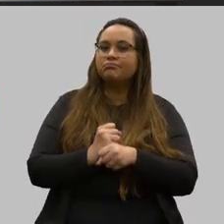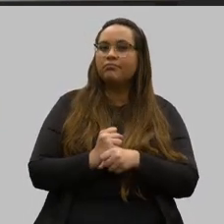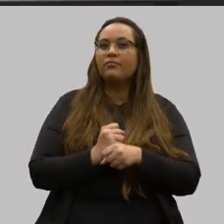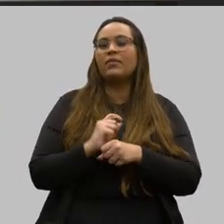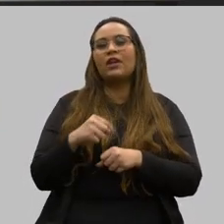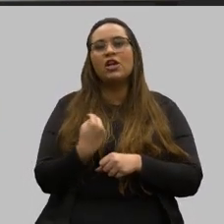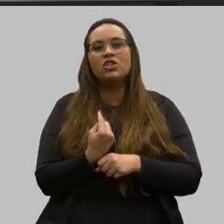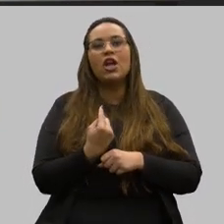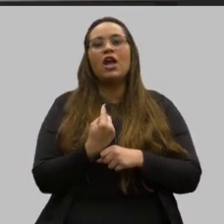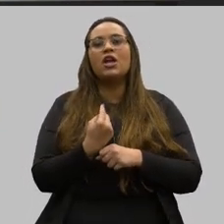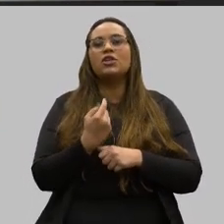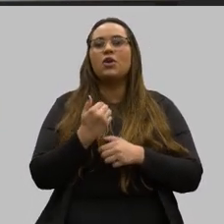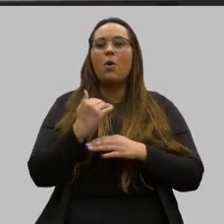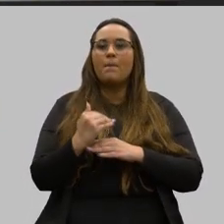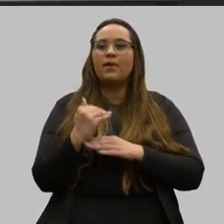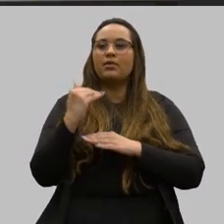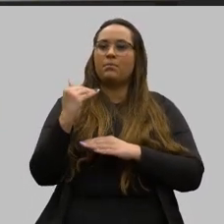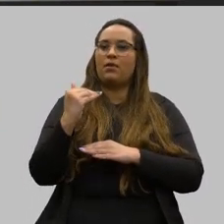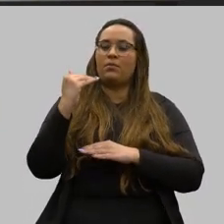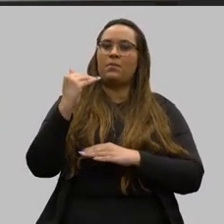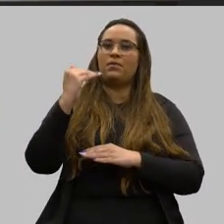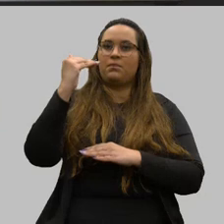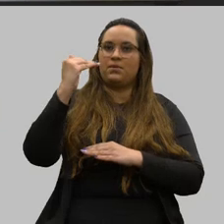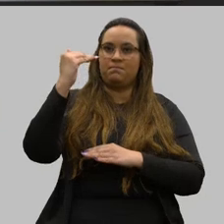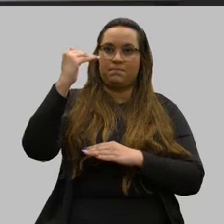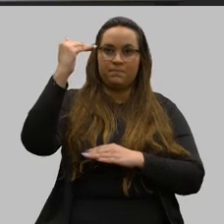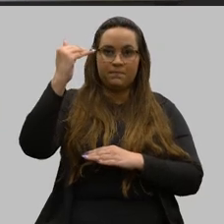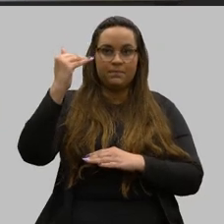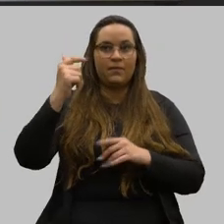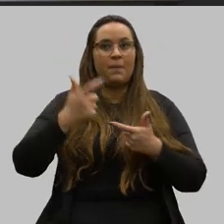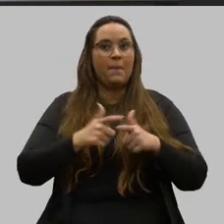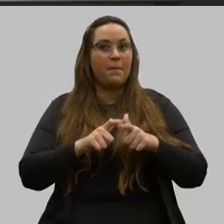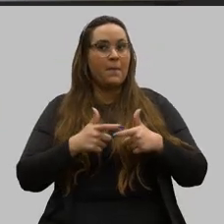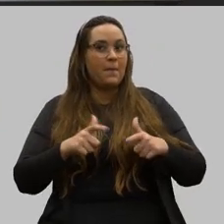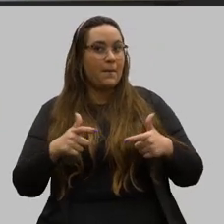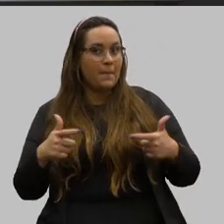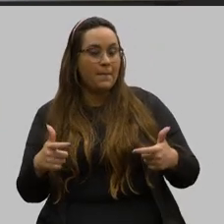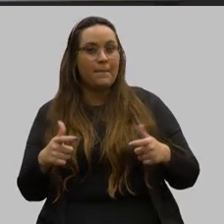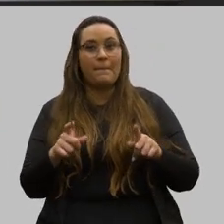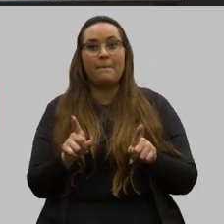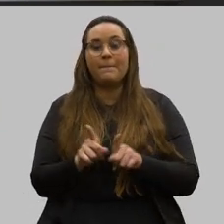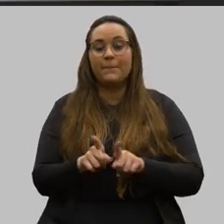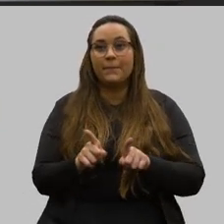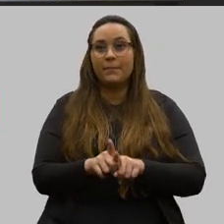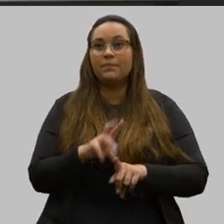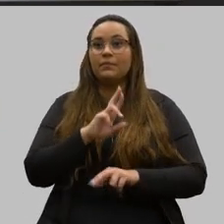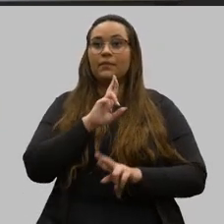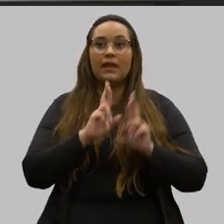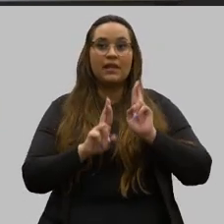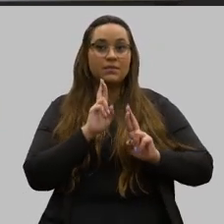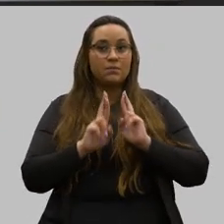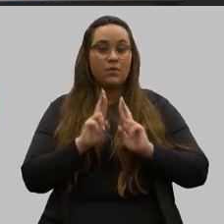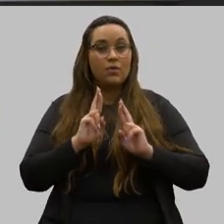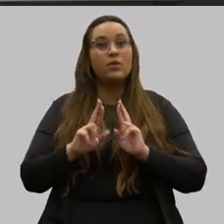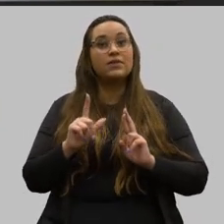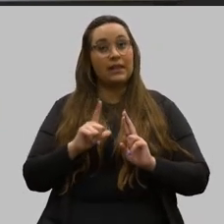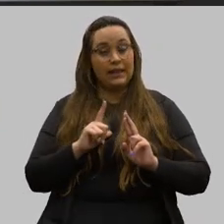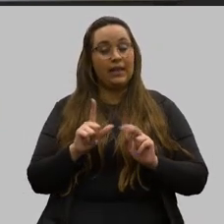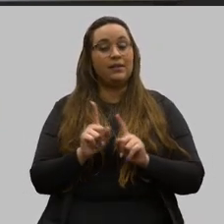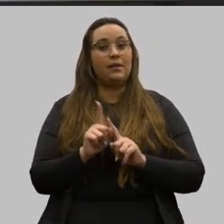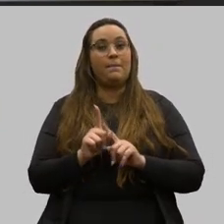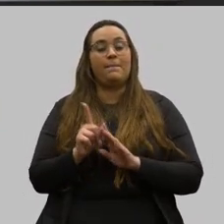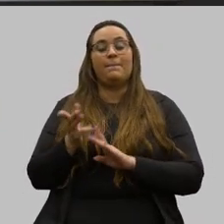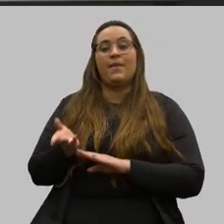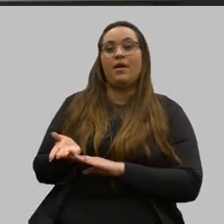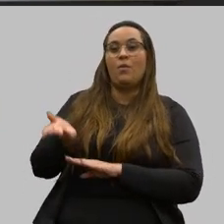atividades de prevenção temos mantido o número de registros em resposta mas temos aumentado a prevenção